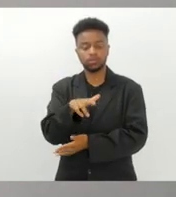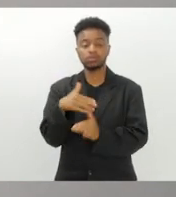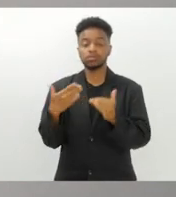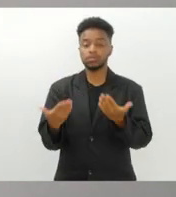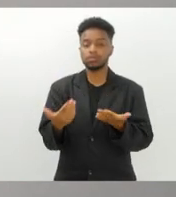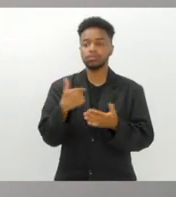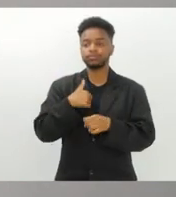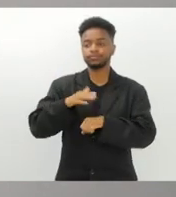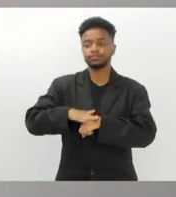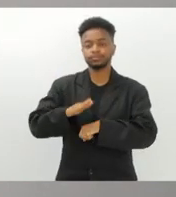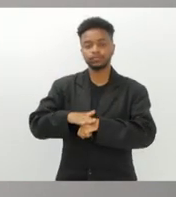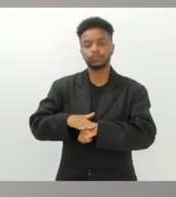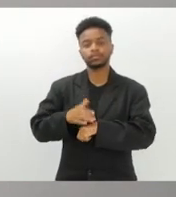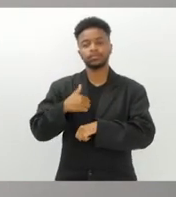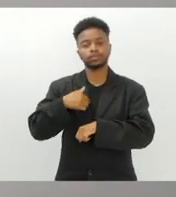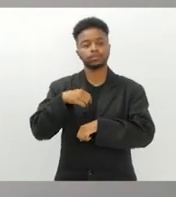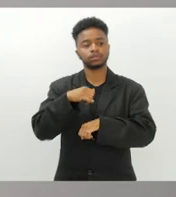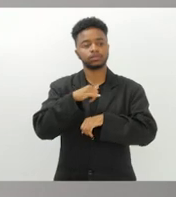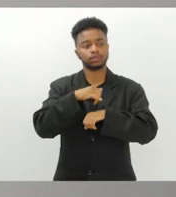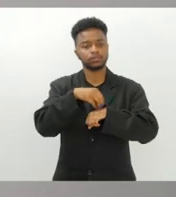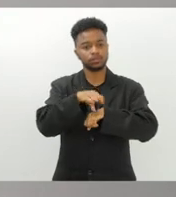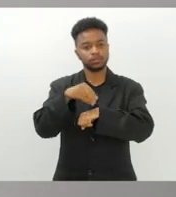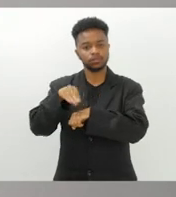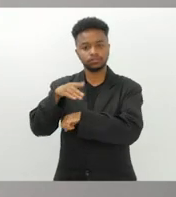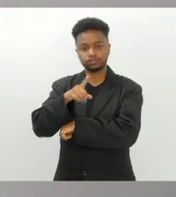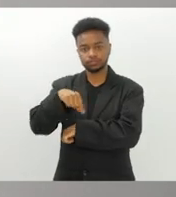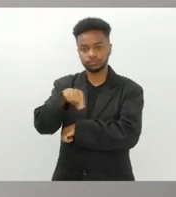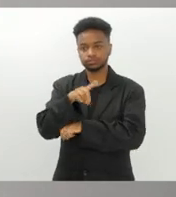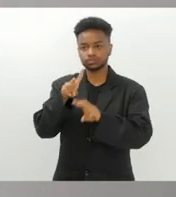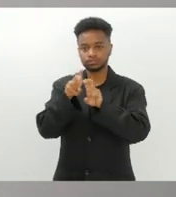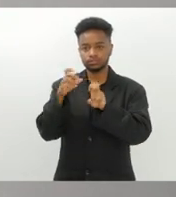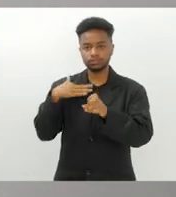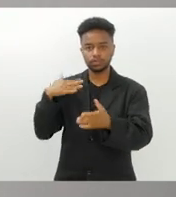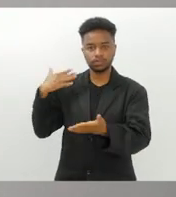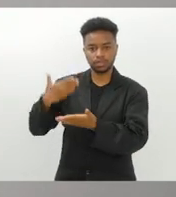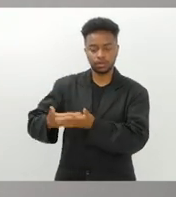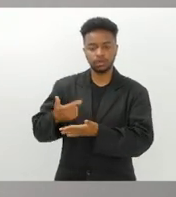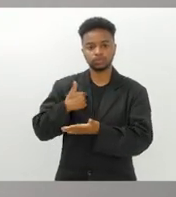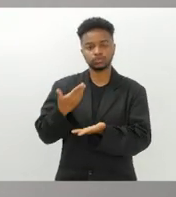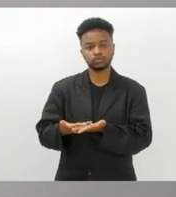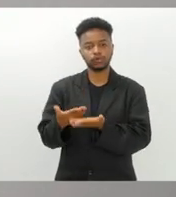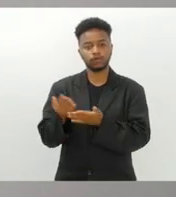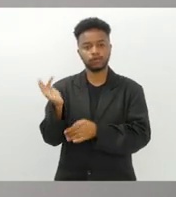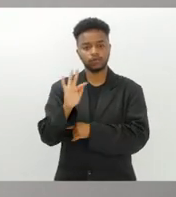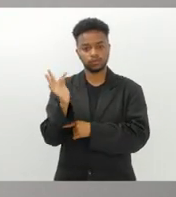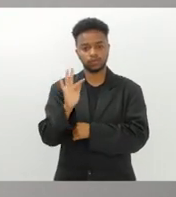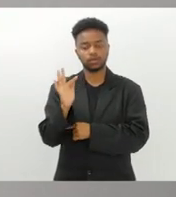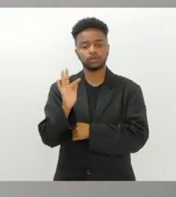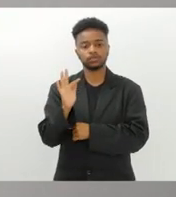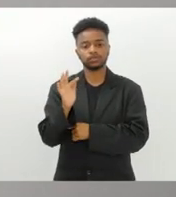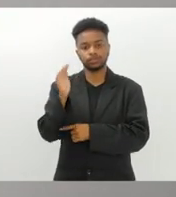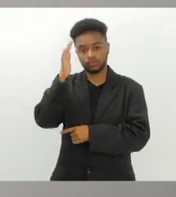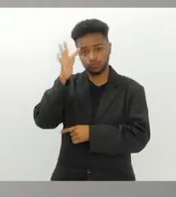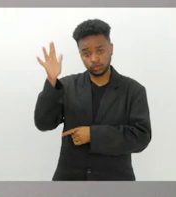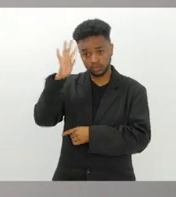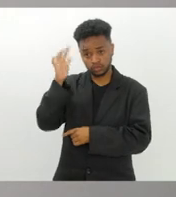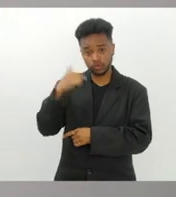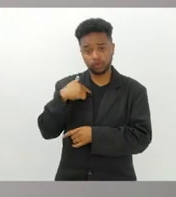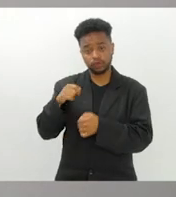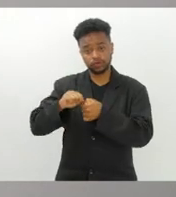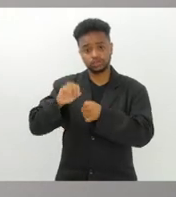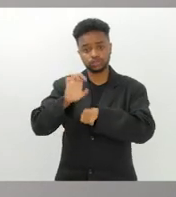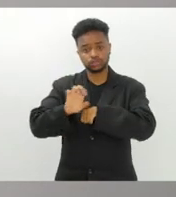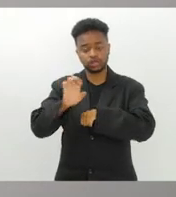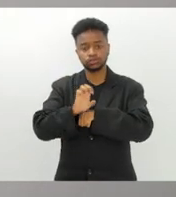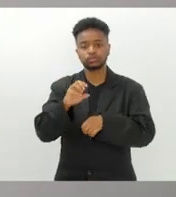mesmo, assim, falando agora pessoalmente da minha trajetória, enquanto eu fazia a faculdade de filosofia, eu fiz um estágio no Ministério no Centro Cultural do Ministério